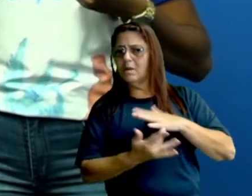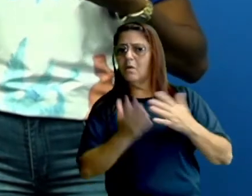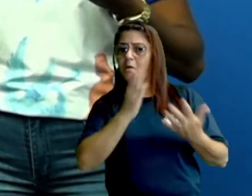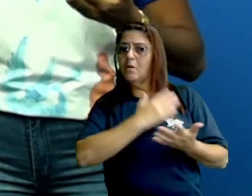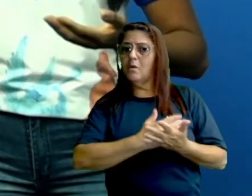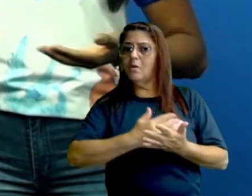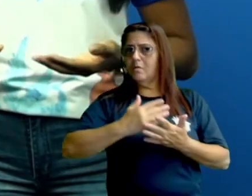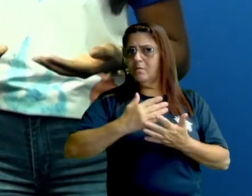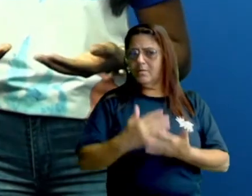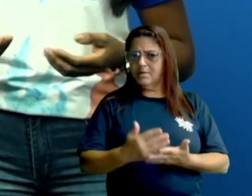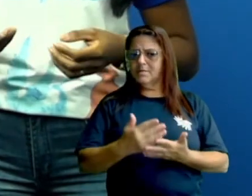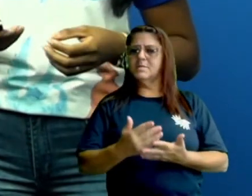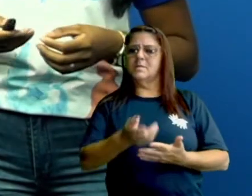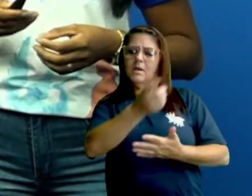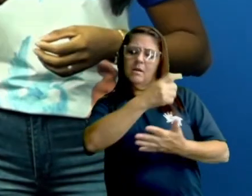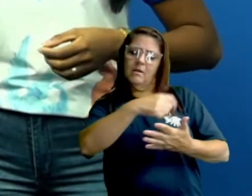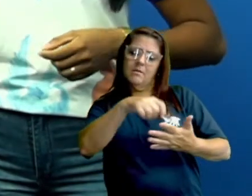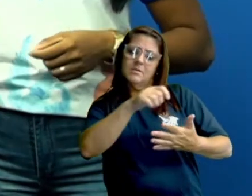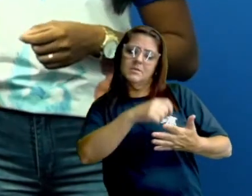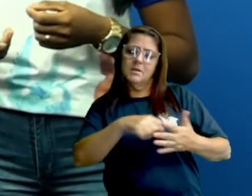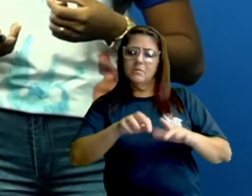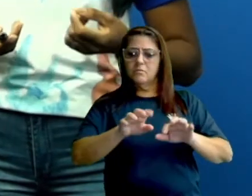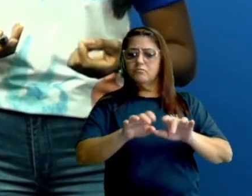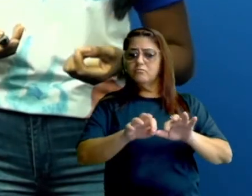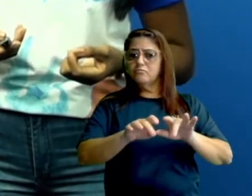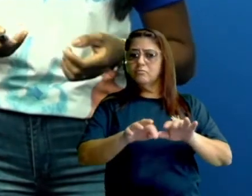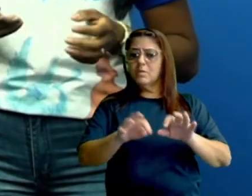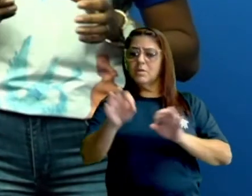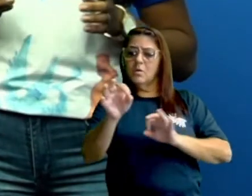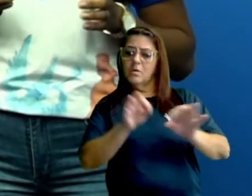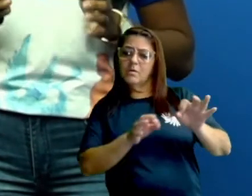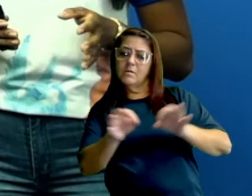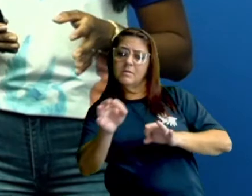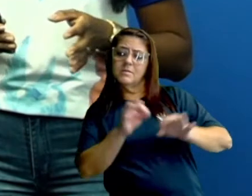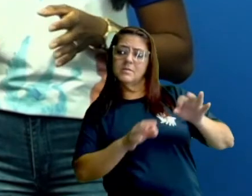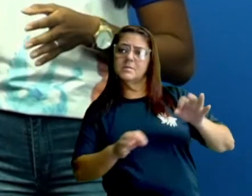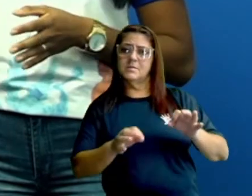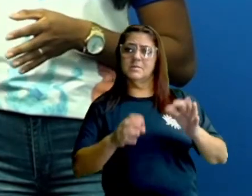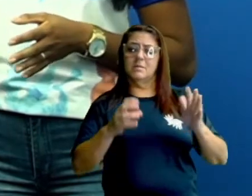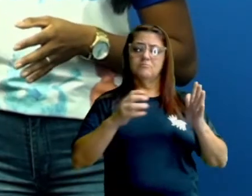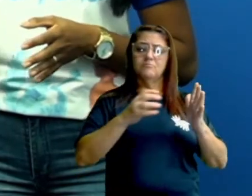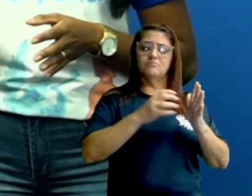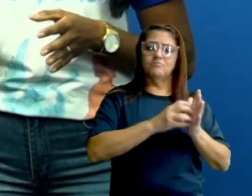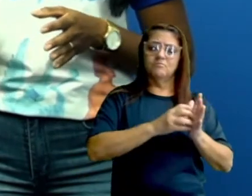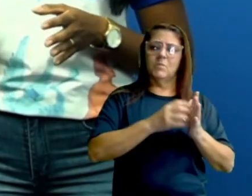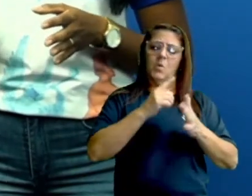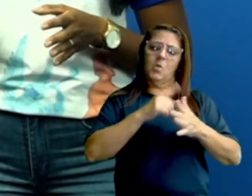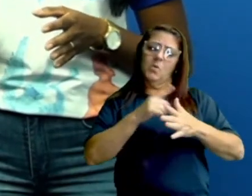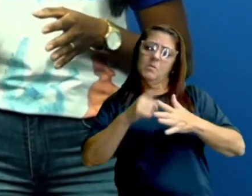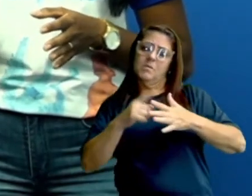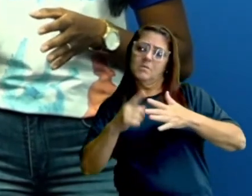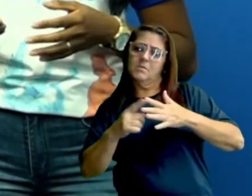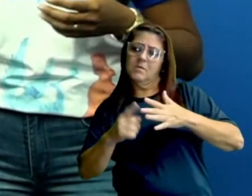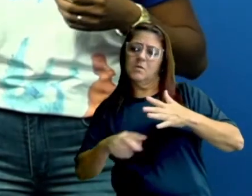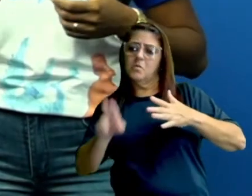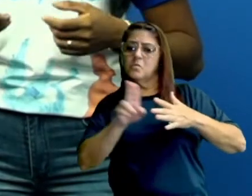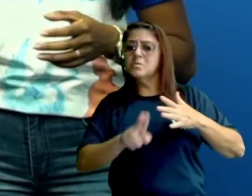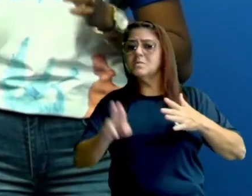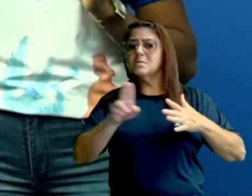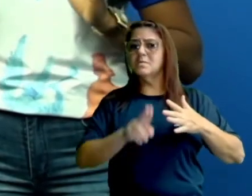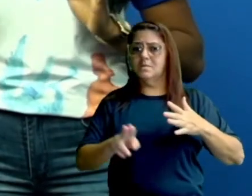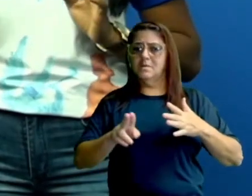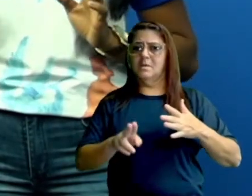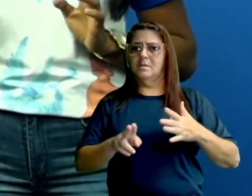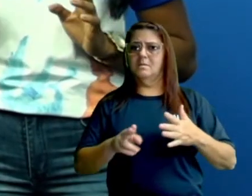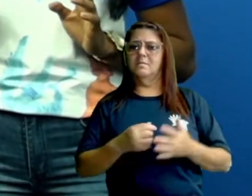já a escrever, a saber as estruturas, como é que cada um funciona, para que a gente também consiga já